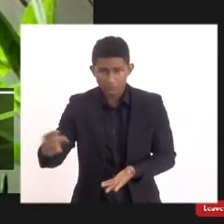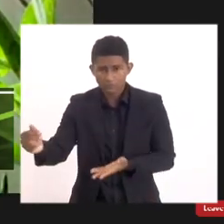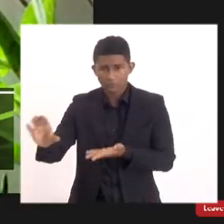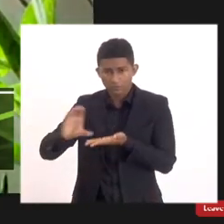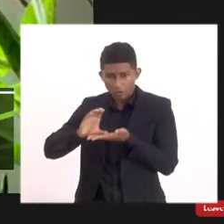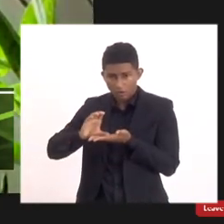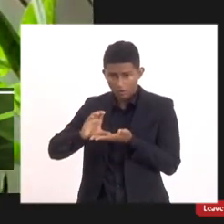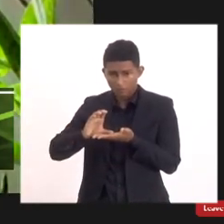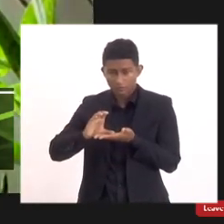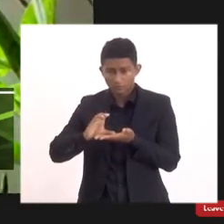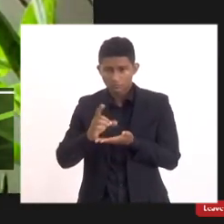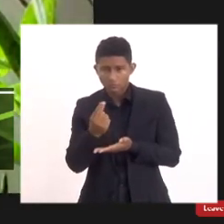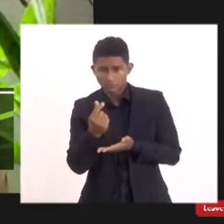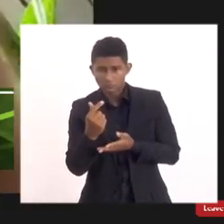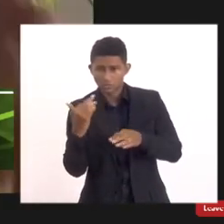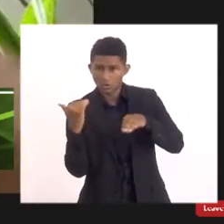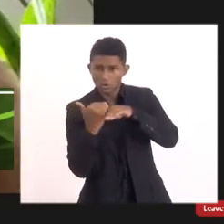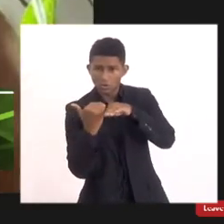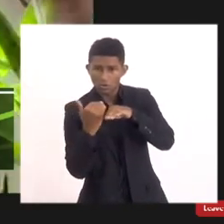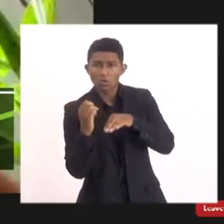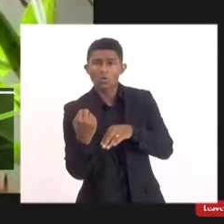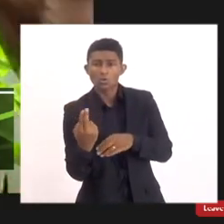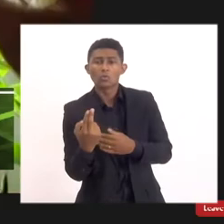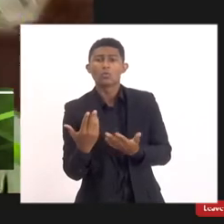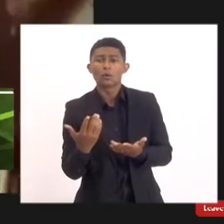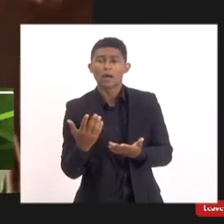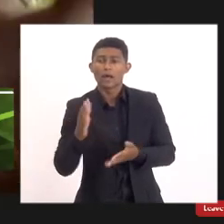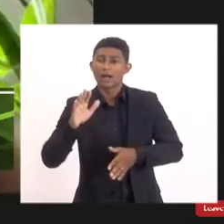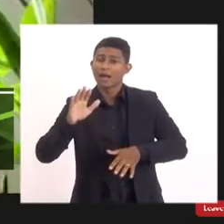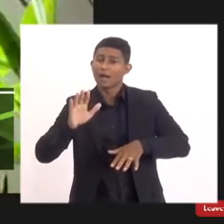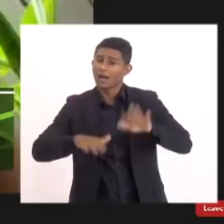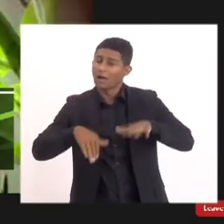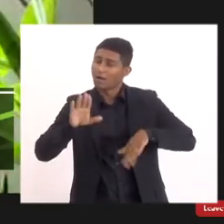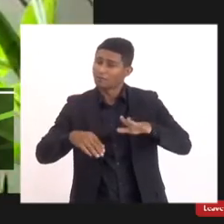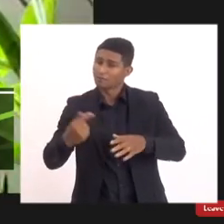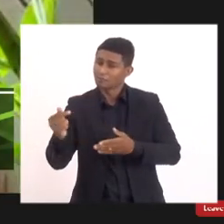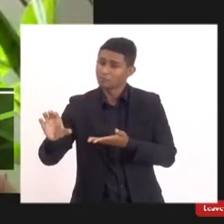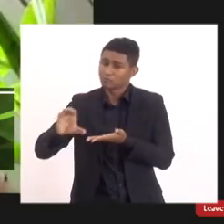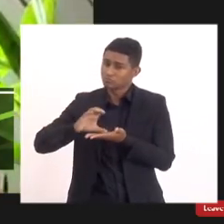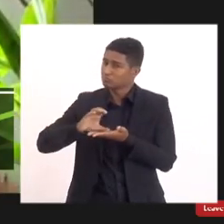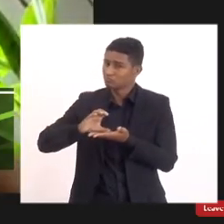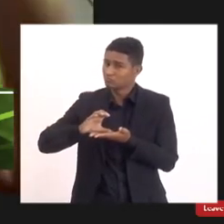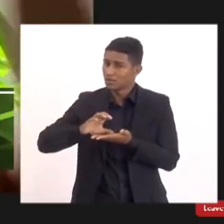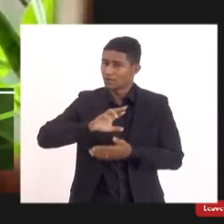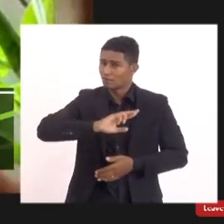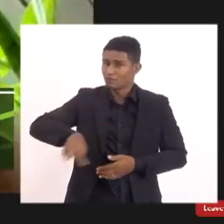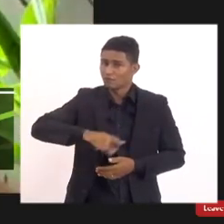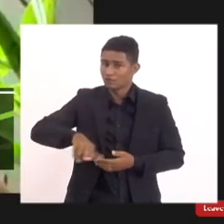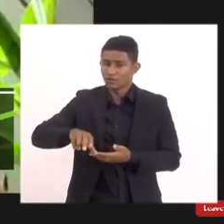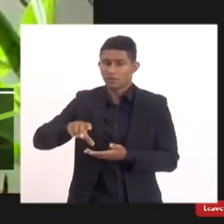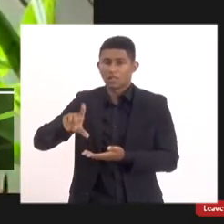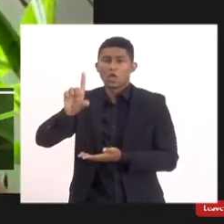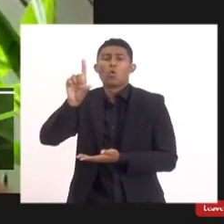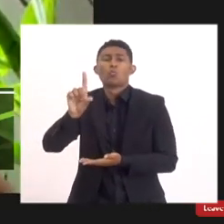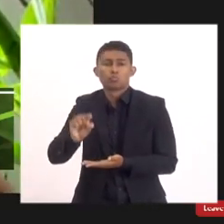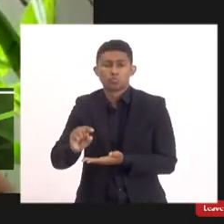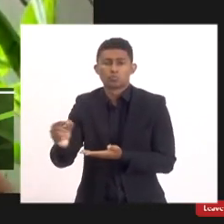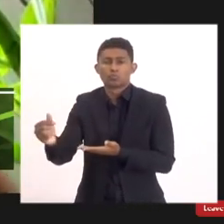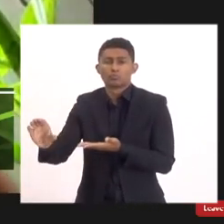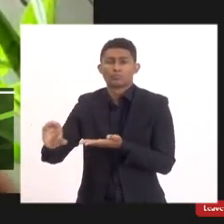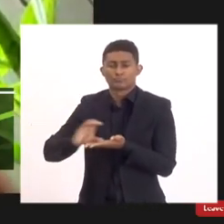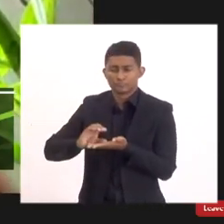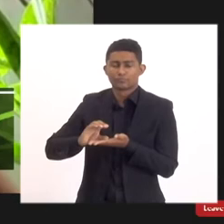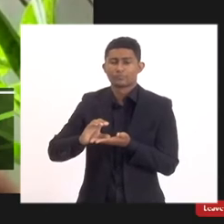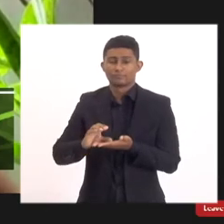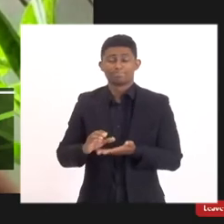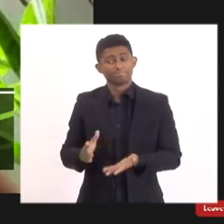menor, porque já não precisa, de repente, comprar totem, porque a gente já comprou agora, quem não tinha. Então, é